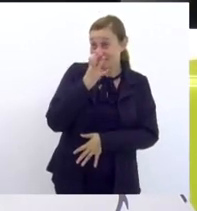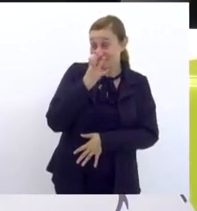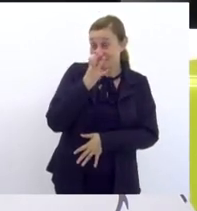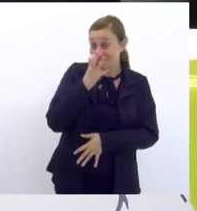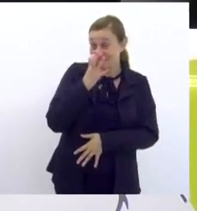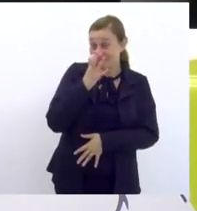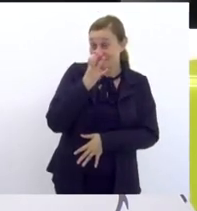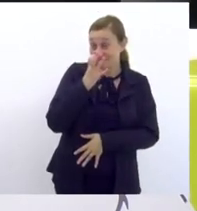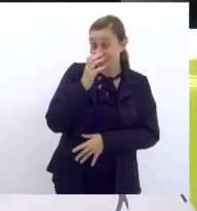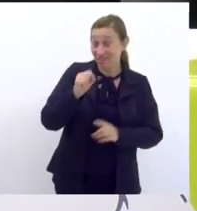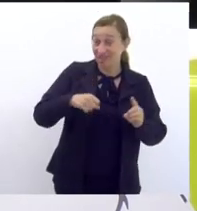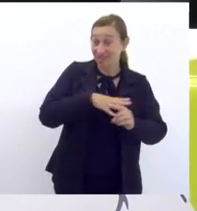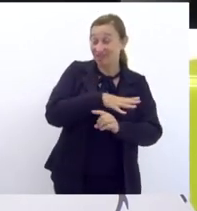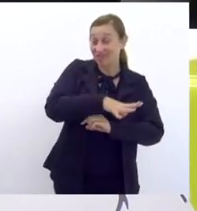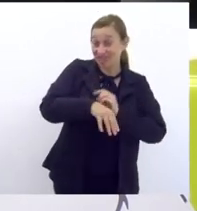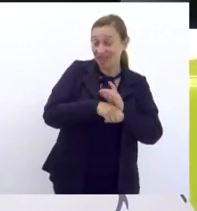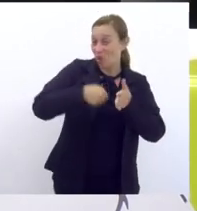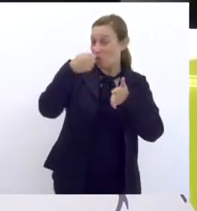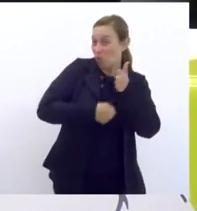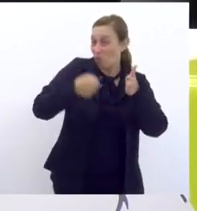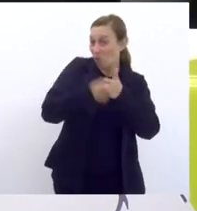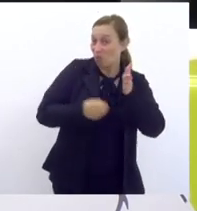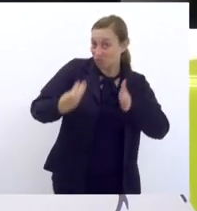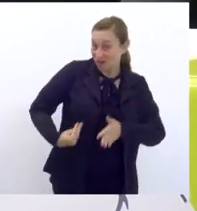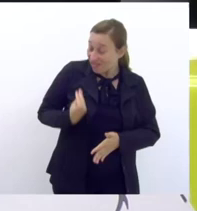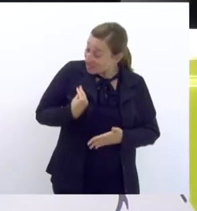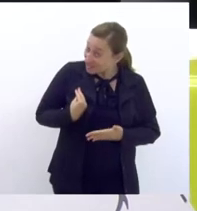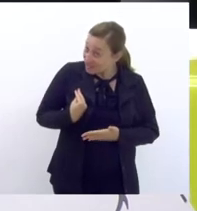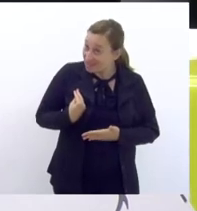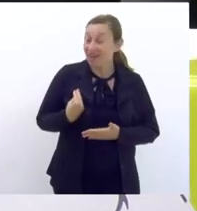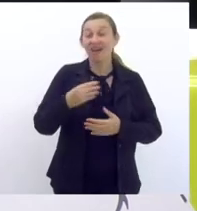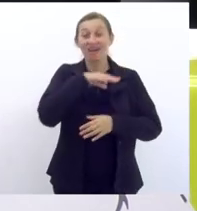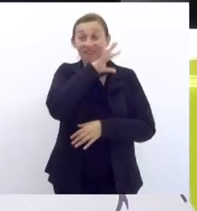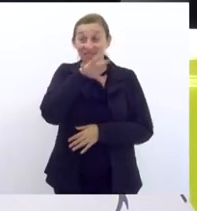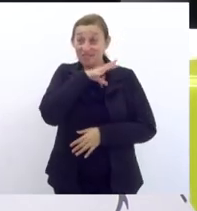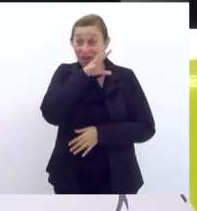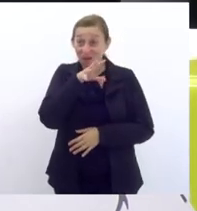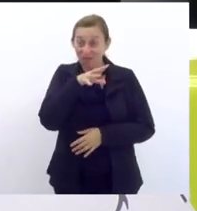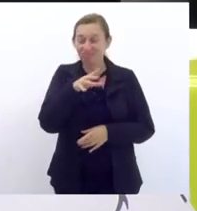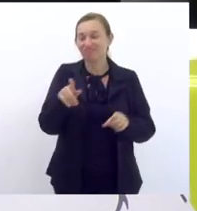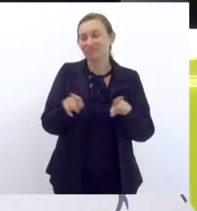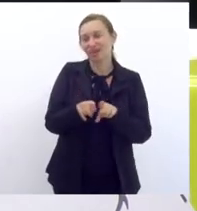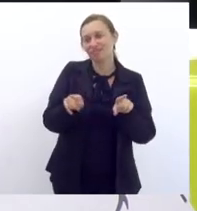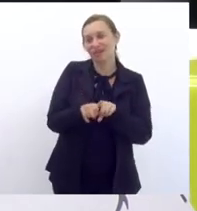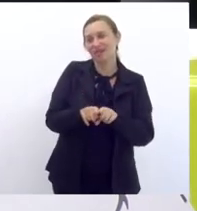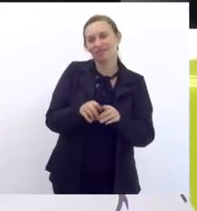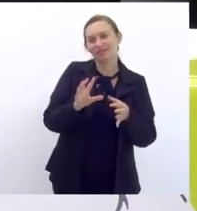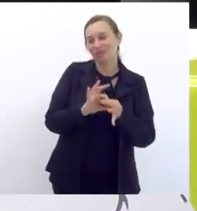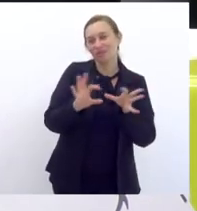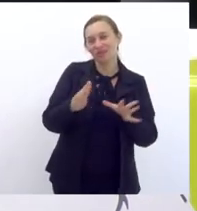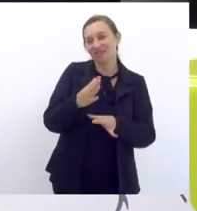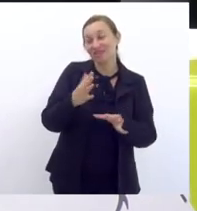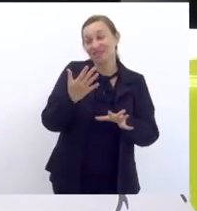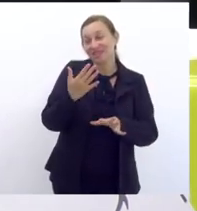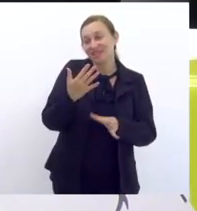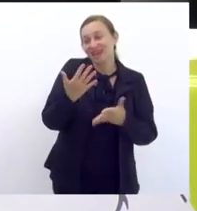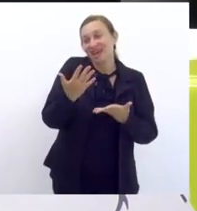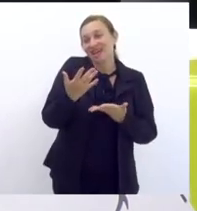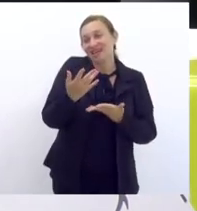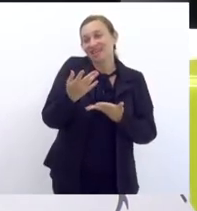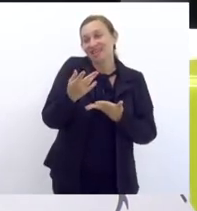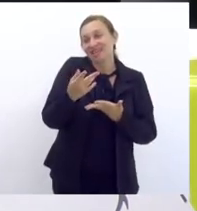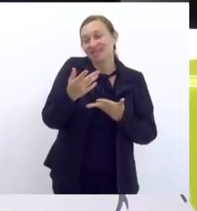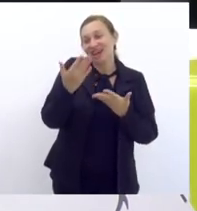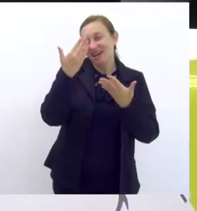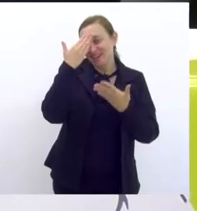por essa sociedade que luta pela vida animal e também não posso deixar de fazer um agradecimento aqui muito especial